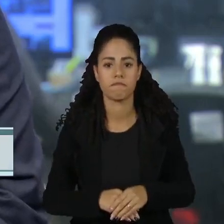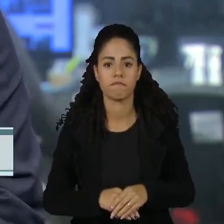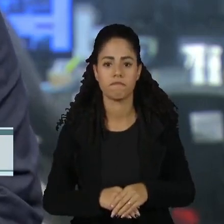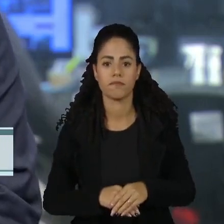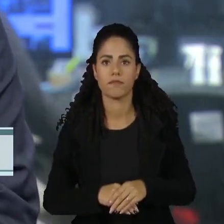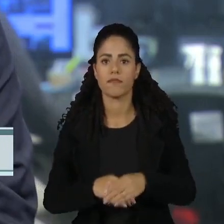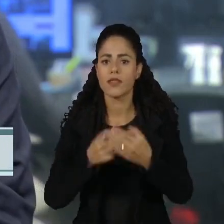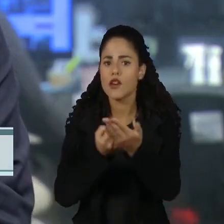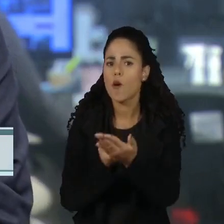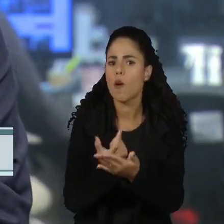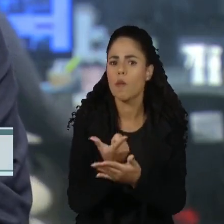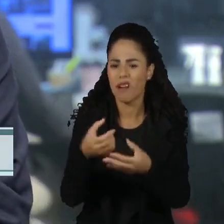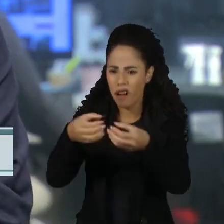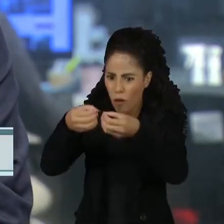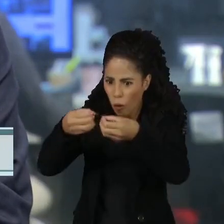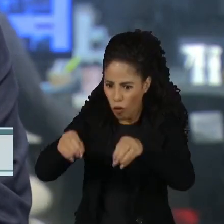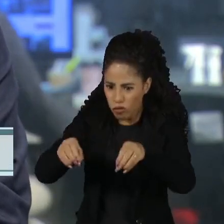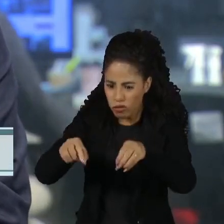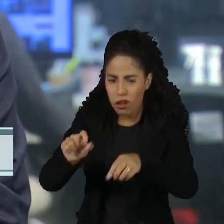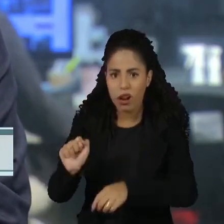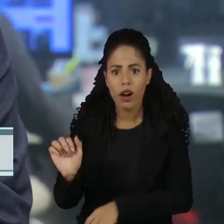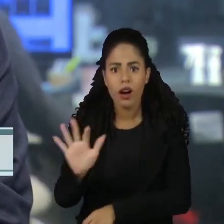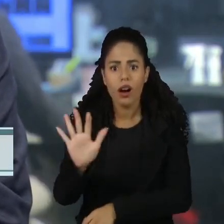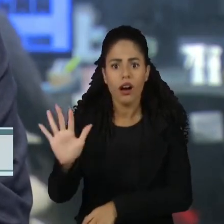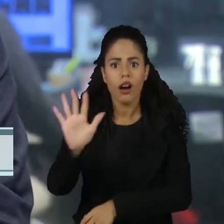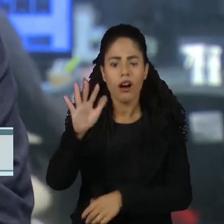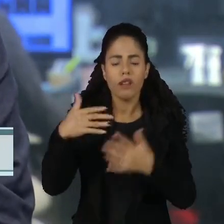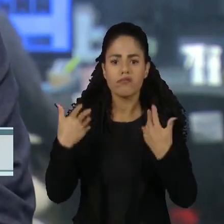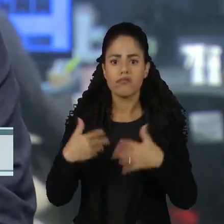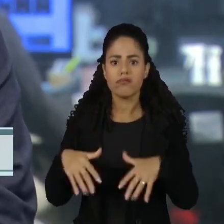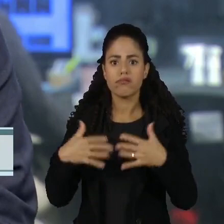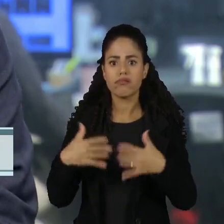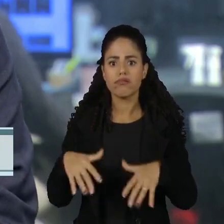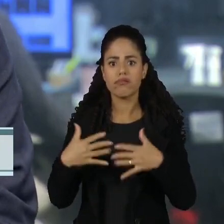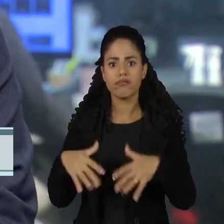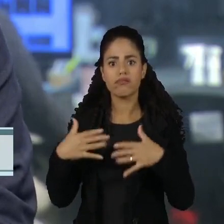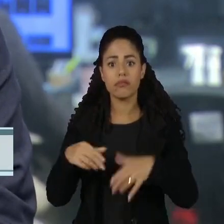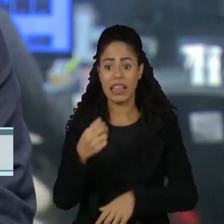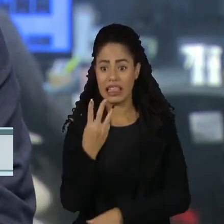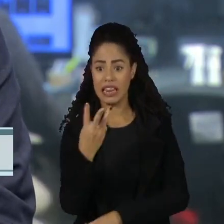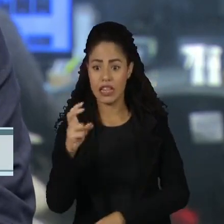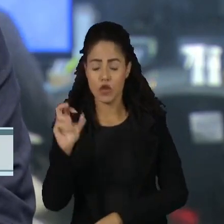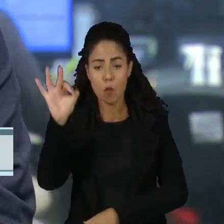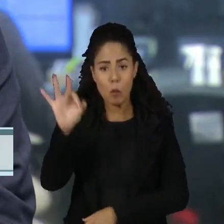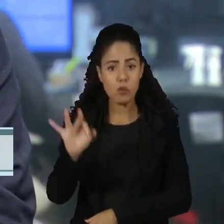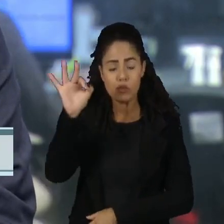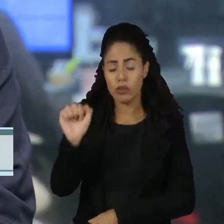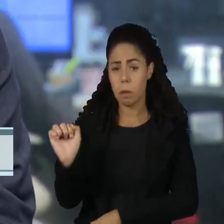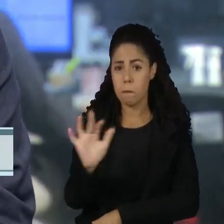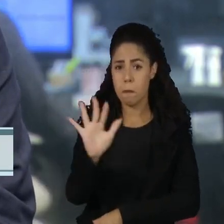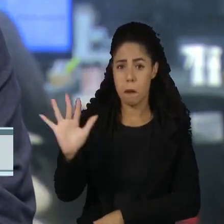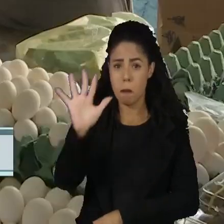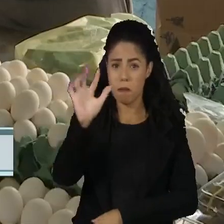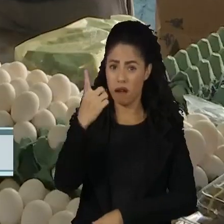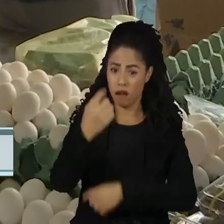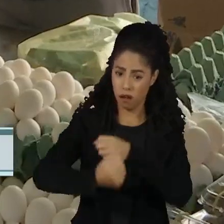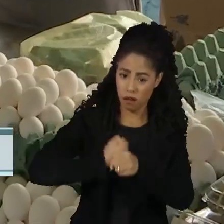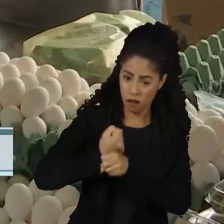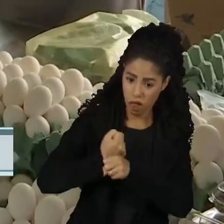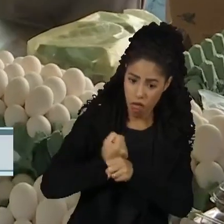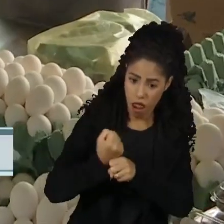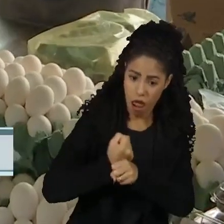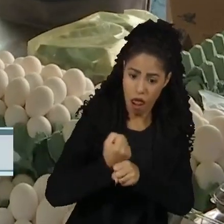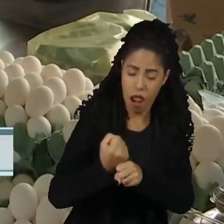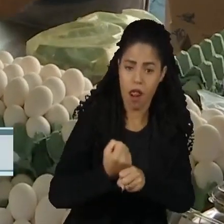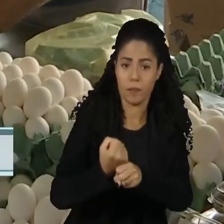Comprar ovos está mais caro no Brasil. Essa proteína popular ficou 35% mais cara no último ano. O